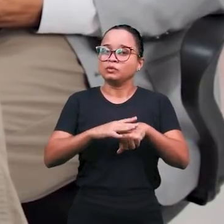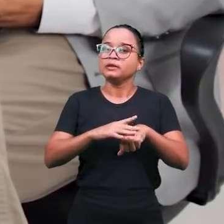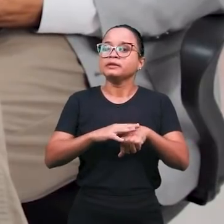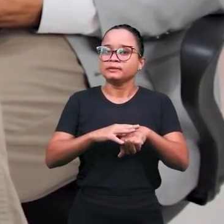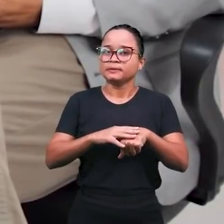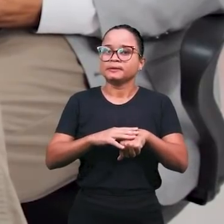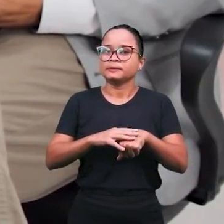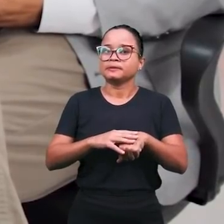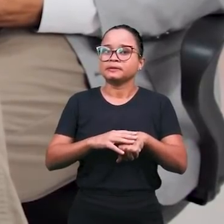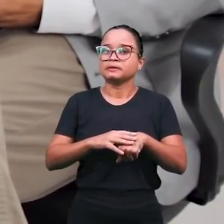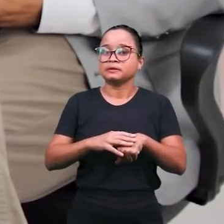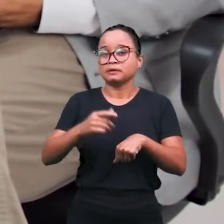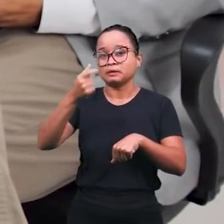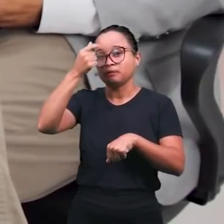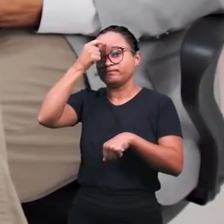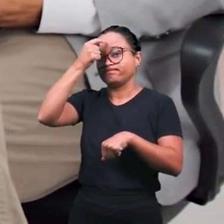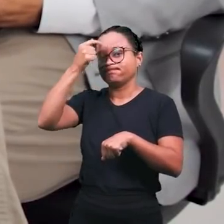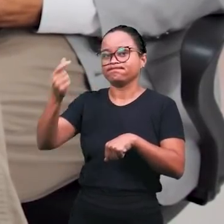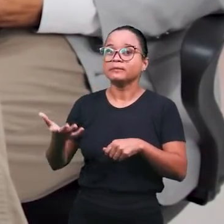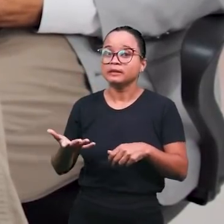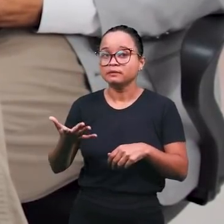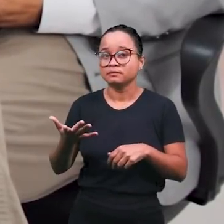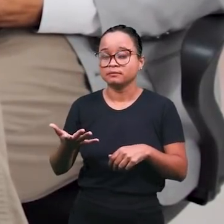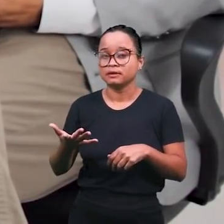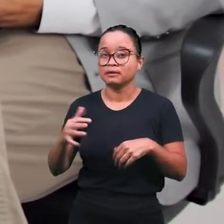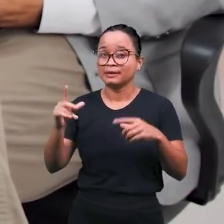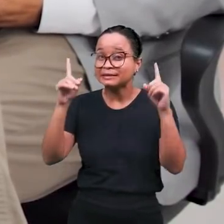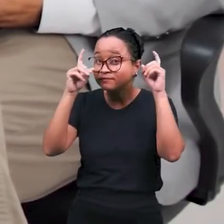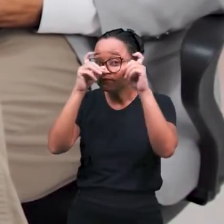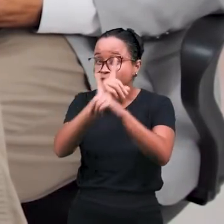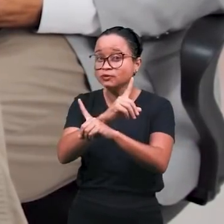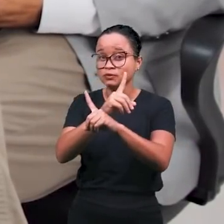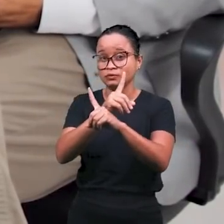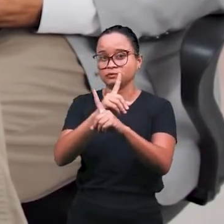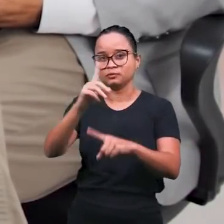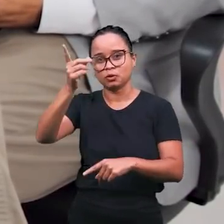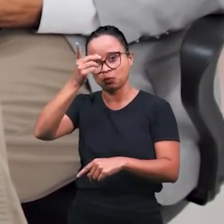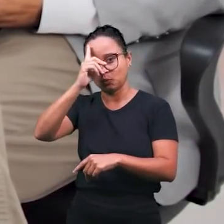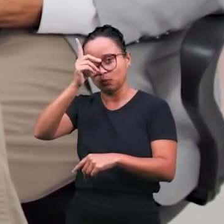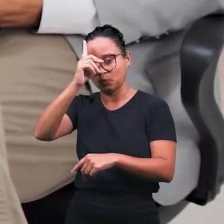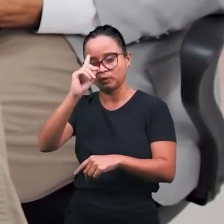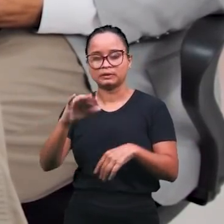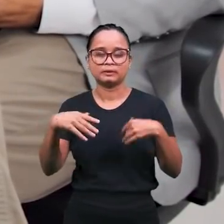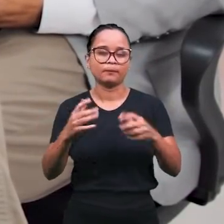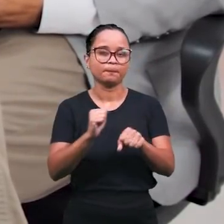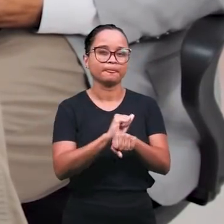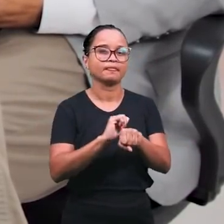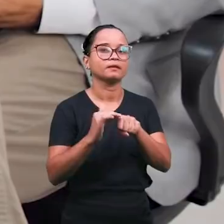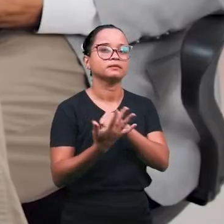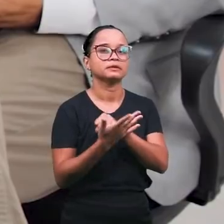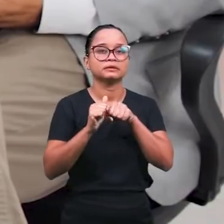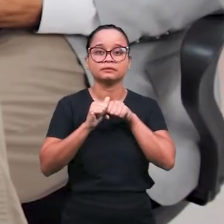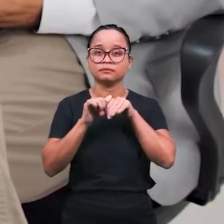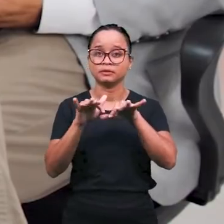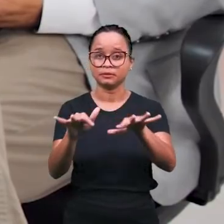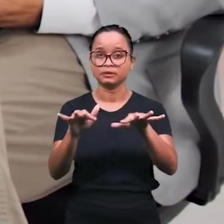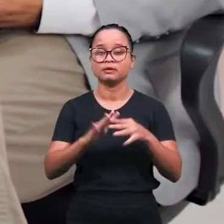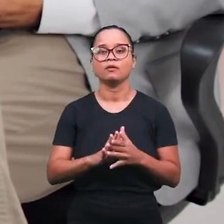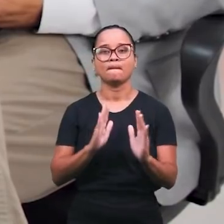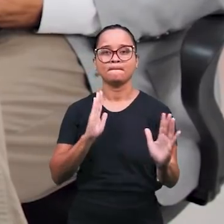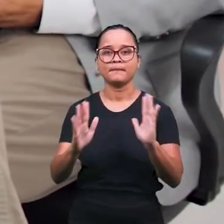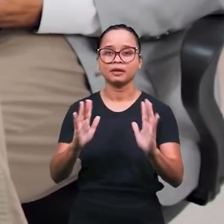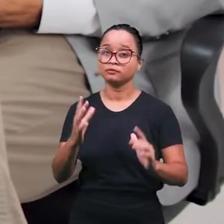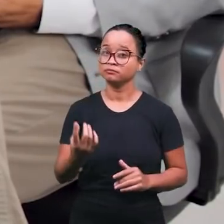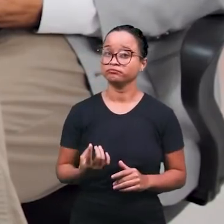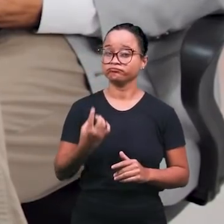o que dificulta o seu dia a dia. Esse momento pós-pandemia é um momento único na humanidade.